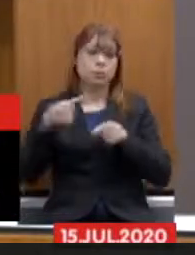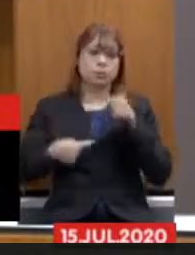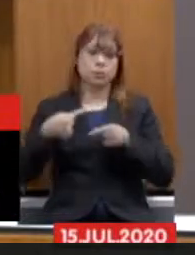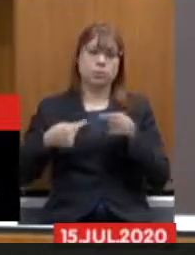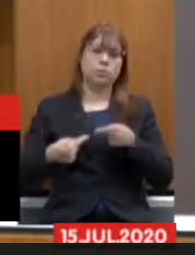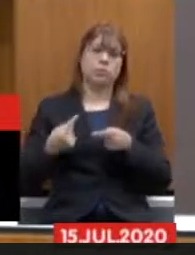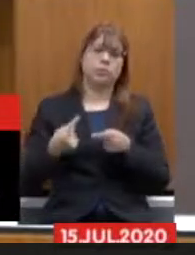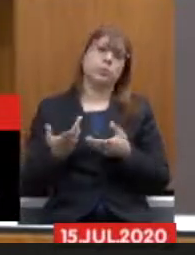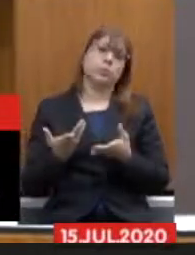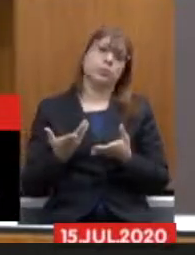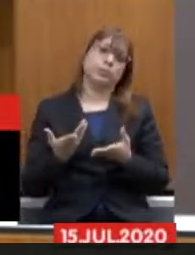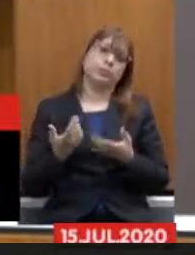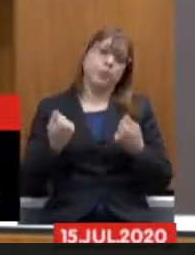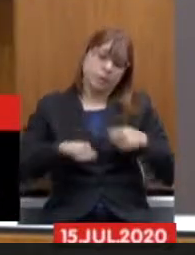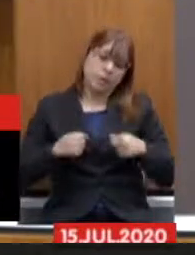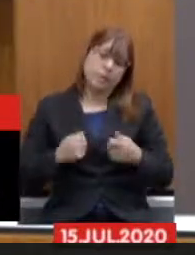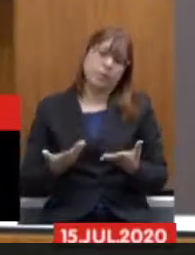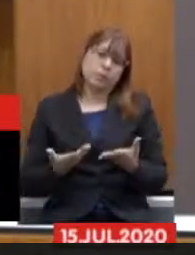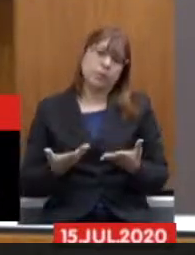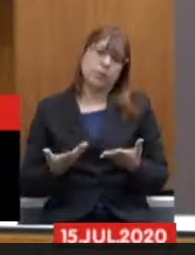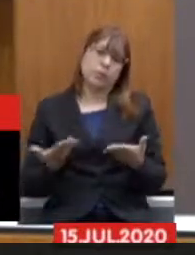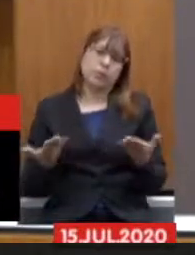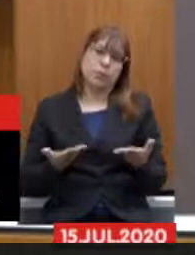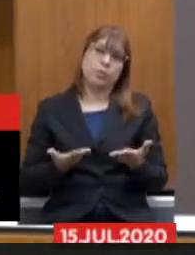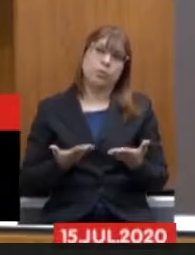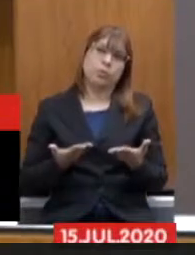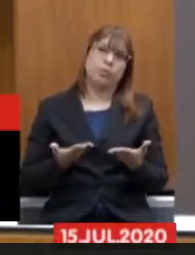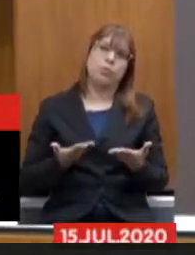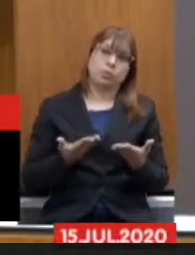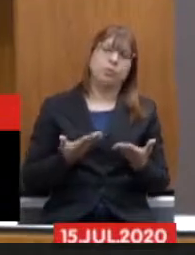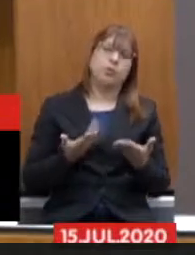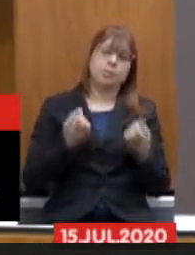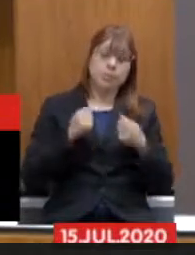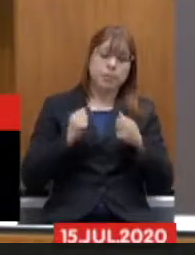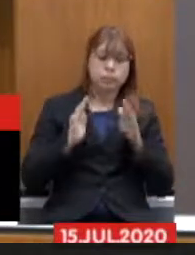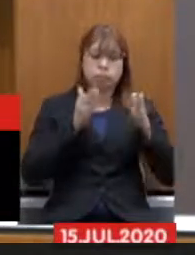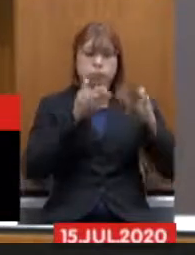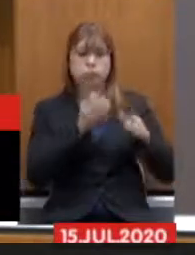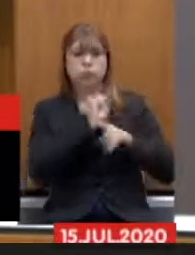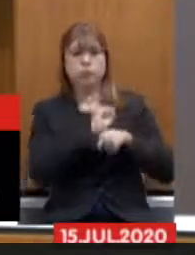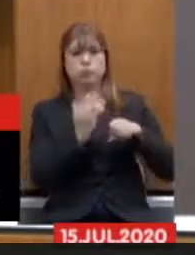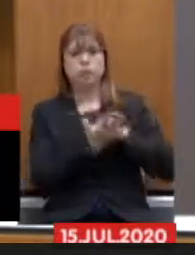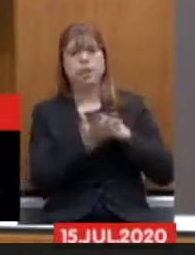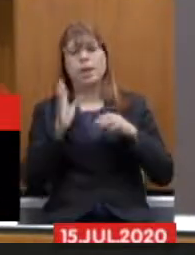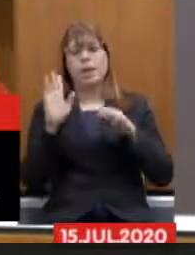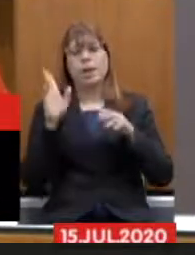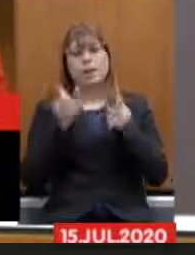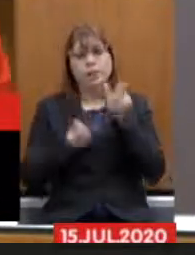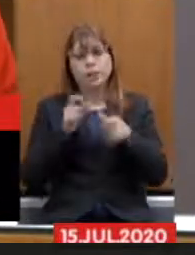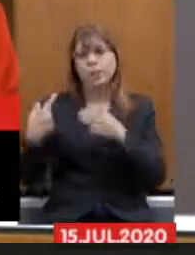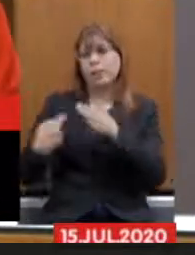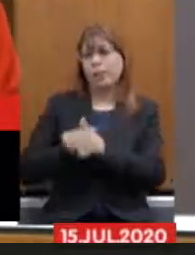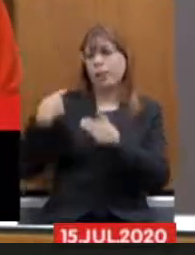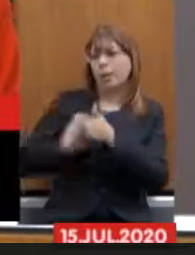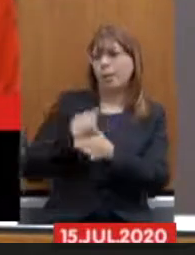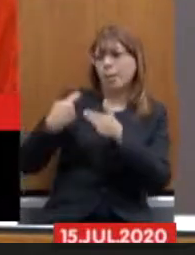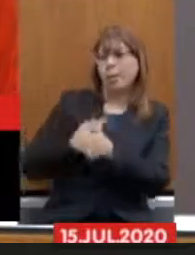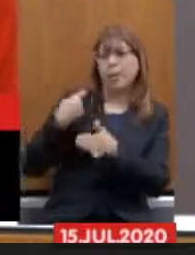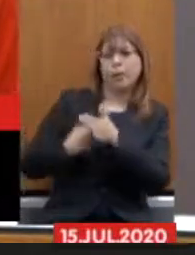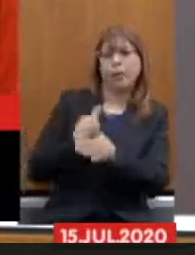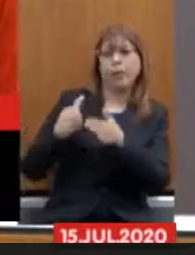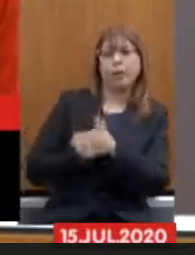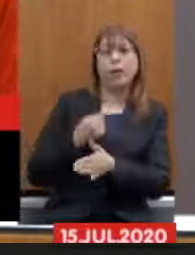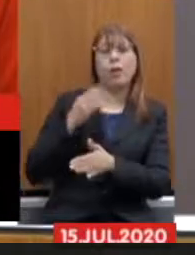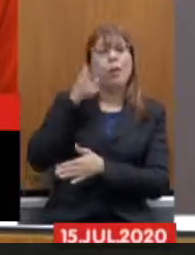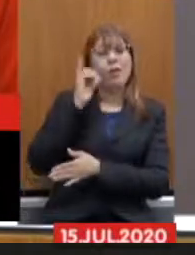precisamos fazer o deveríamos estar gastando a energia primeiro enfrentamento a pandemia pessoas estão me perguntando várias questões